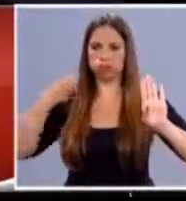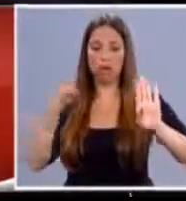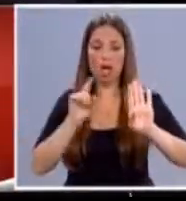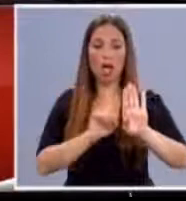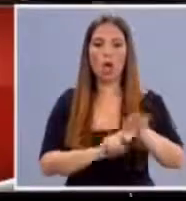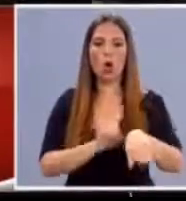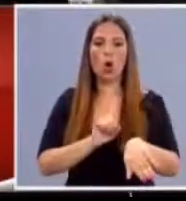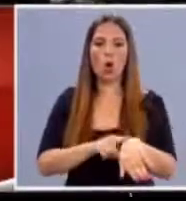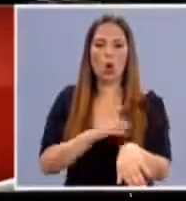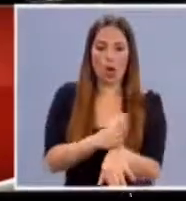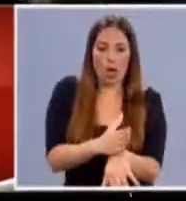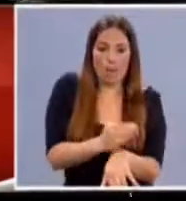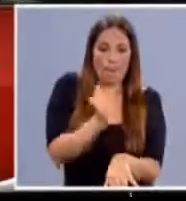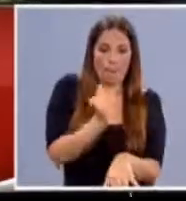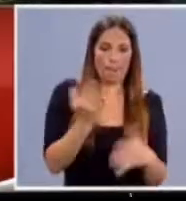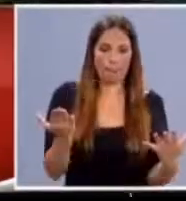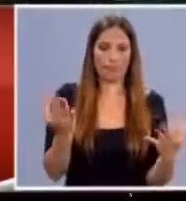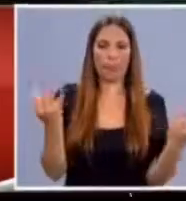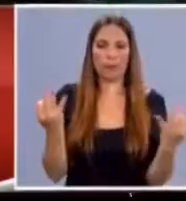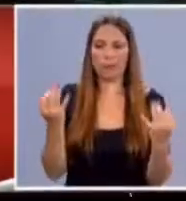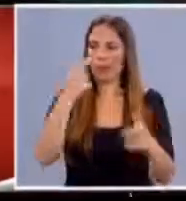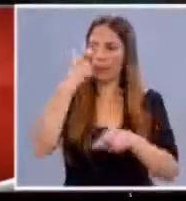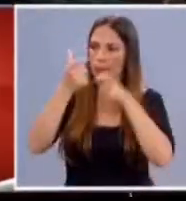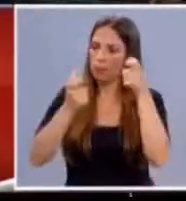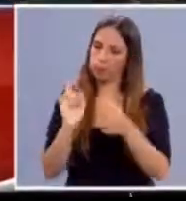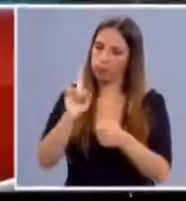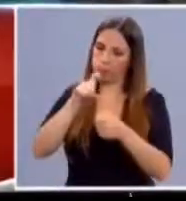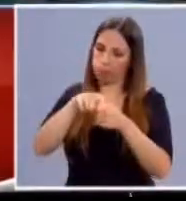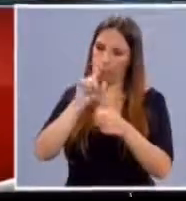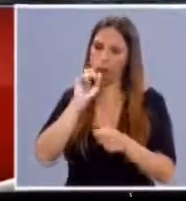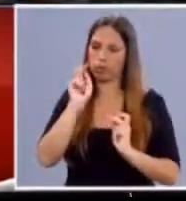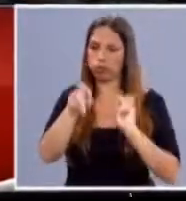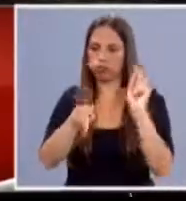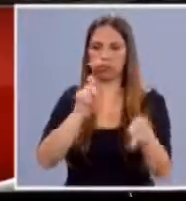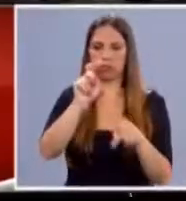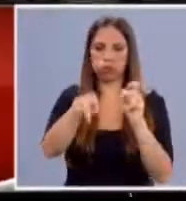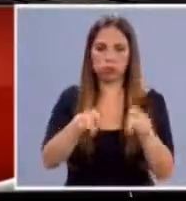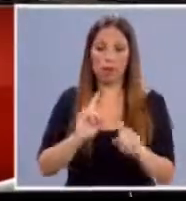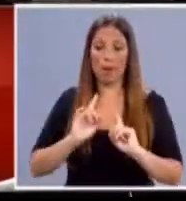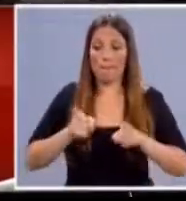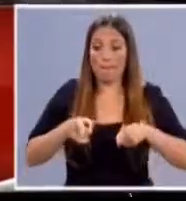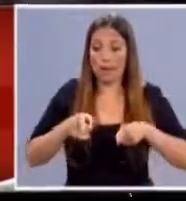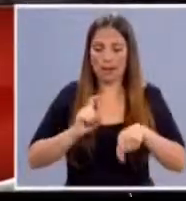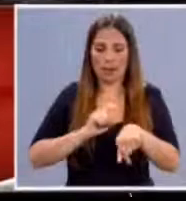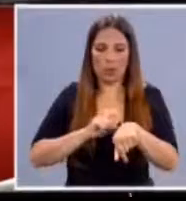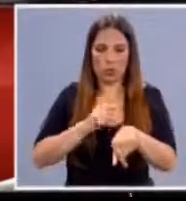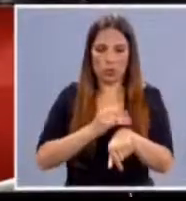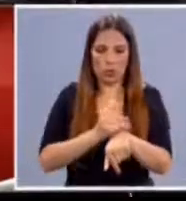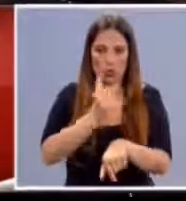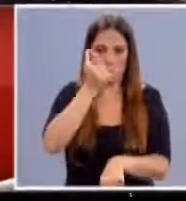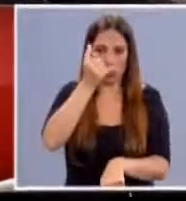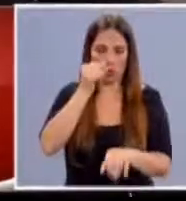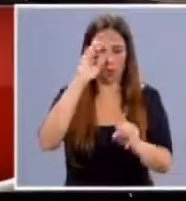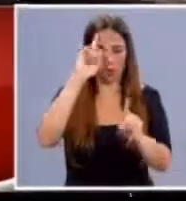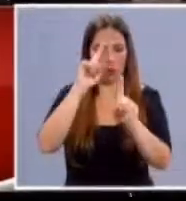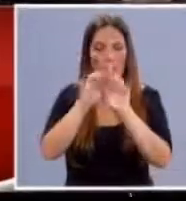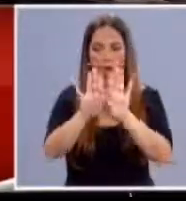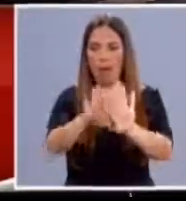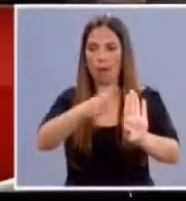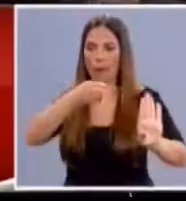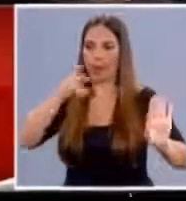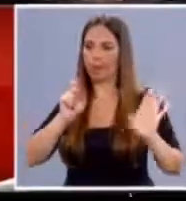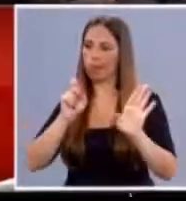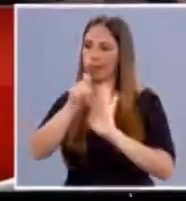seja, os sócios poderão começar a chegar a partir das 12 horas, porque as portas vão ser abertas para se desenvolver todas